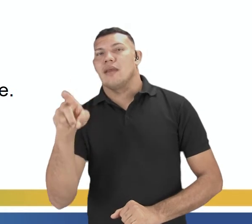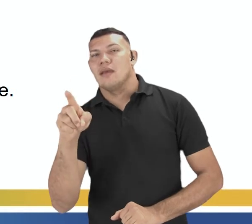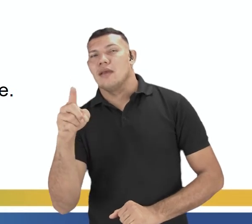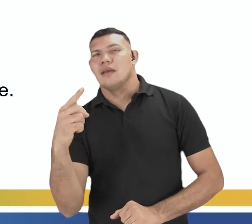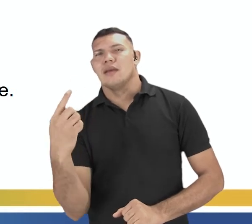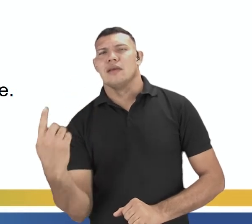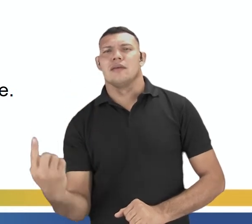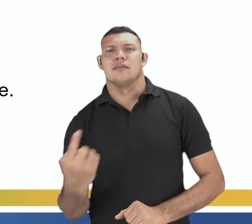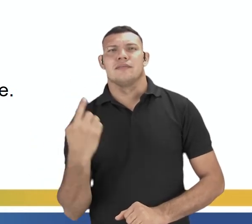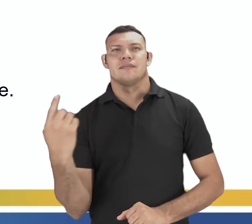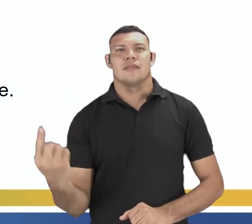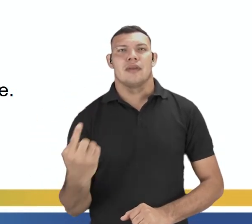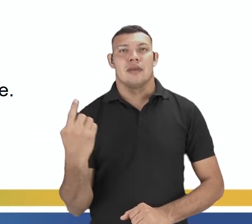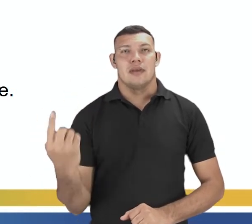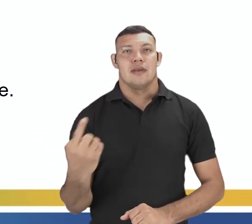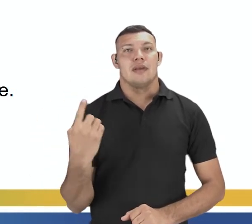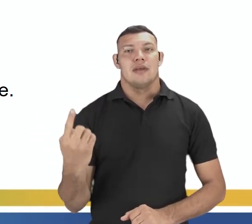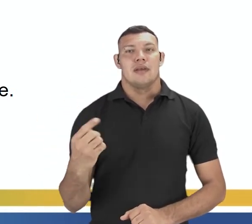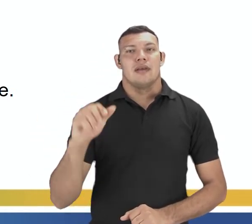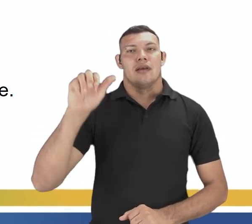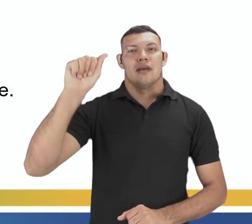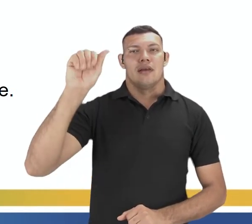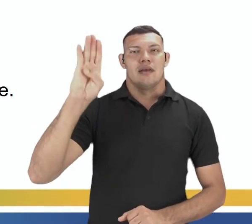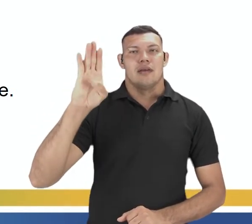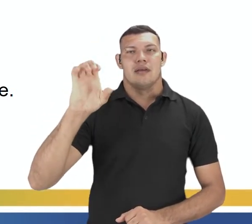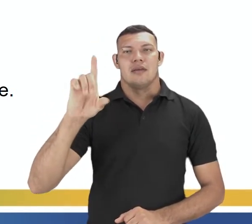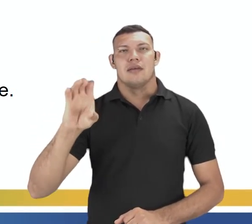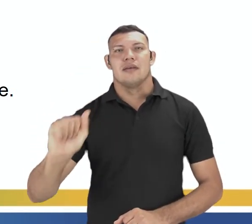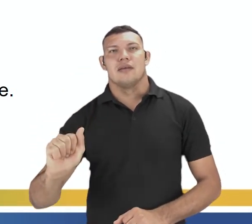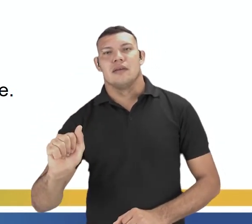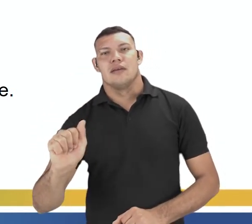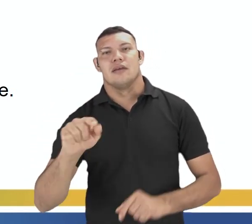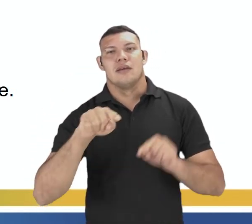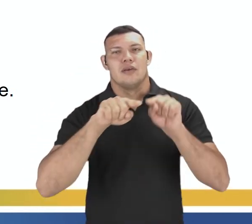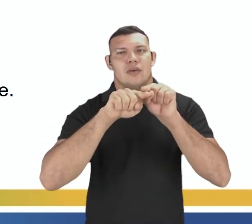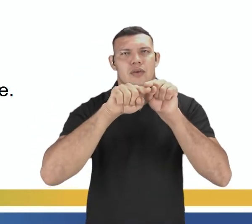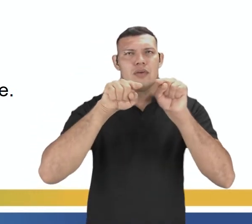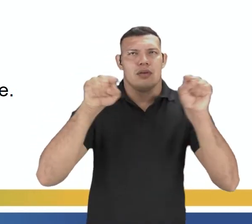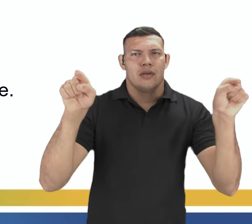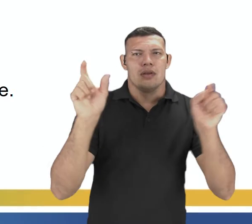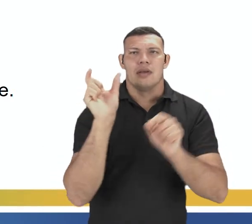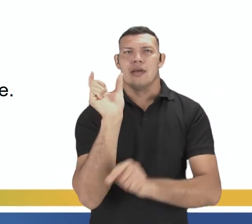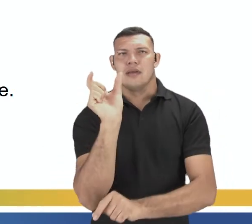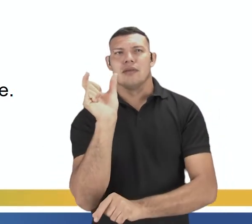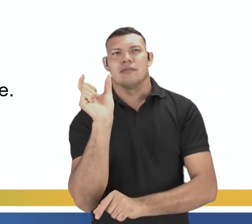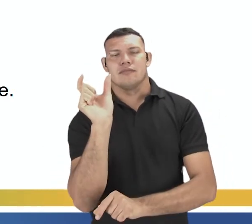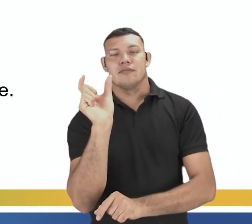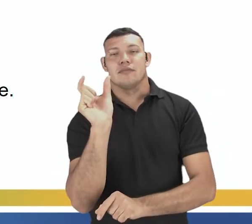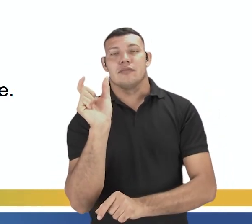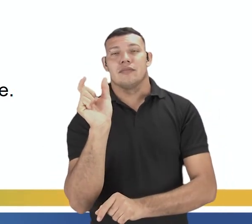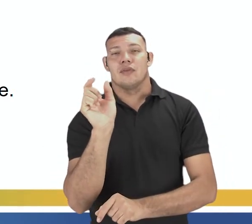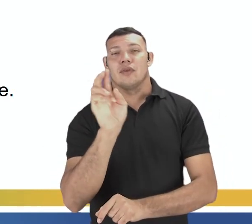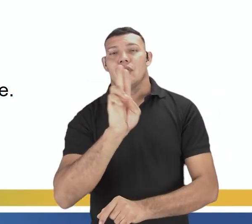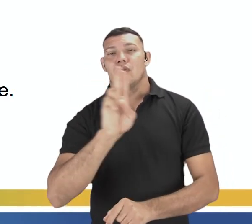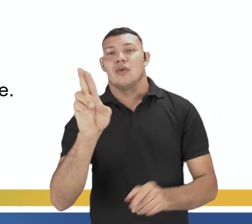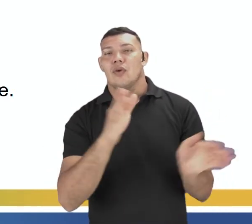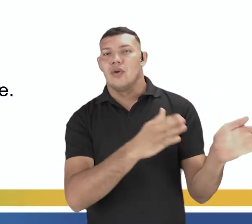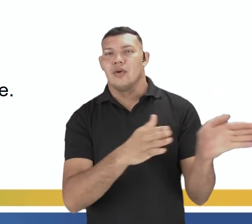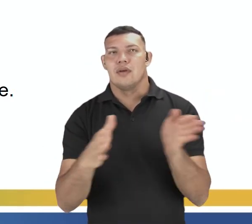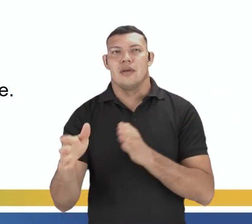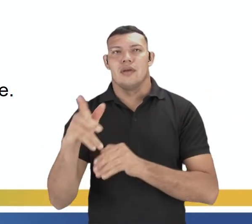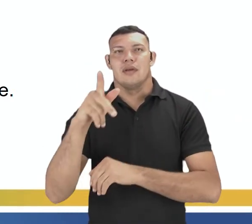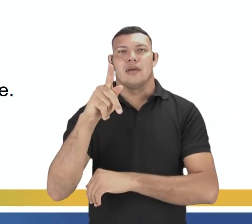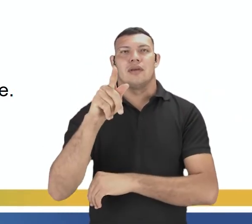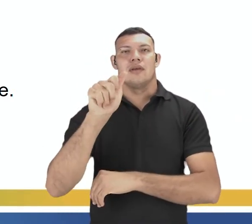única alternativa cuja palavra sublinhada é formada por derivação parasintética. O que